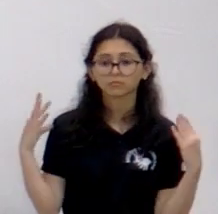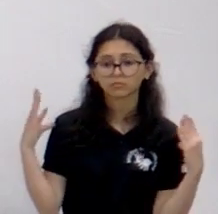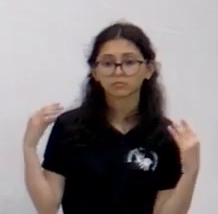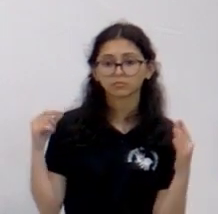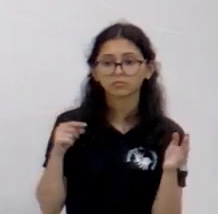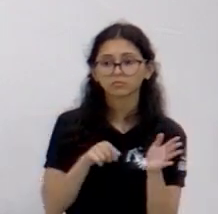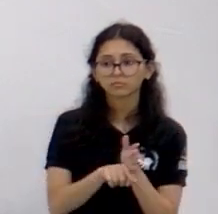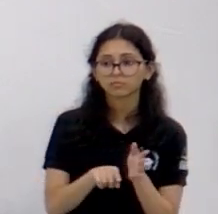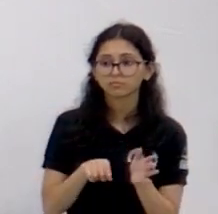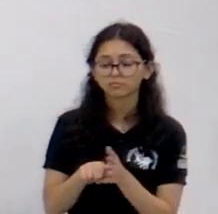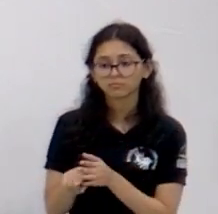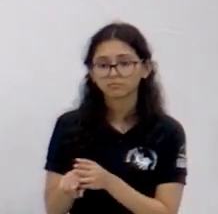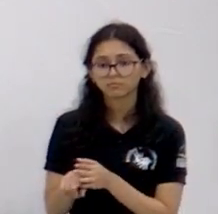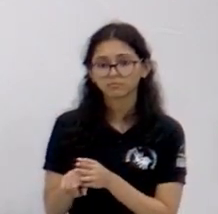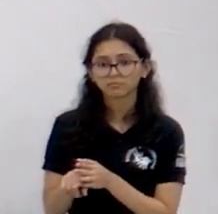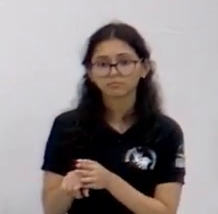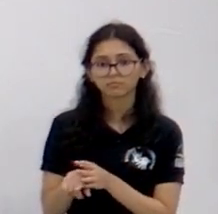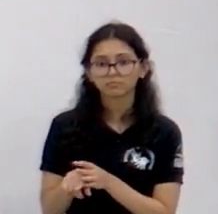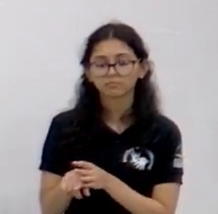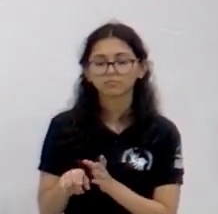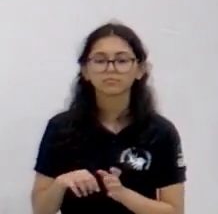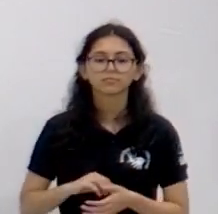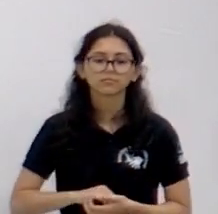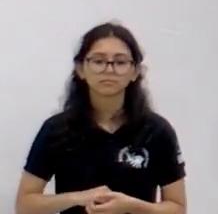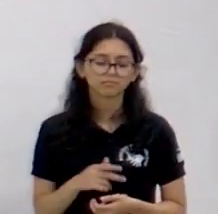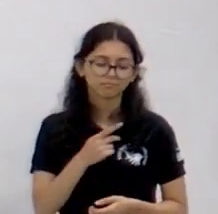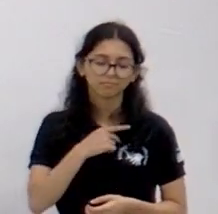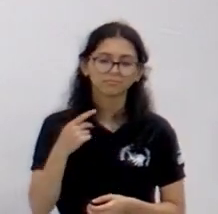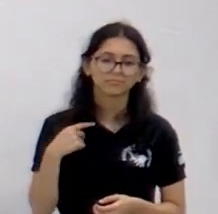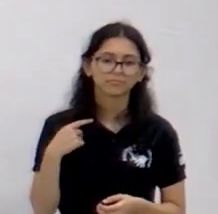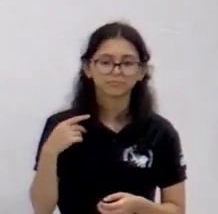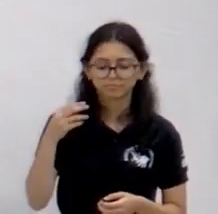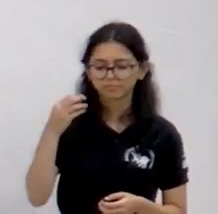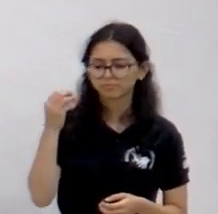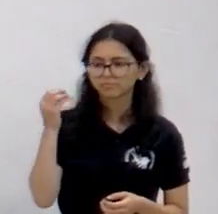Eu acho que eu perdi aqui a minha sequência, mas vamos chegar lá.